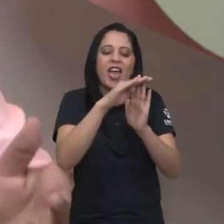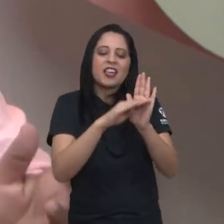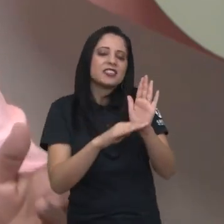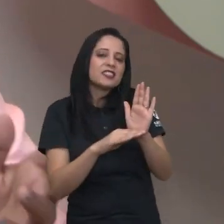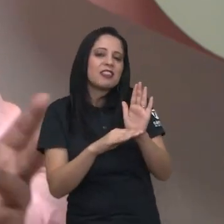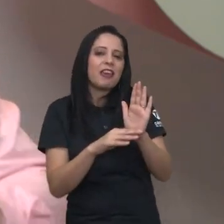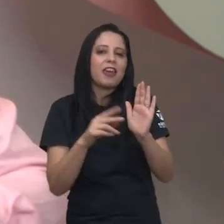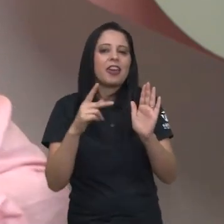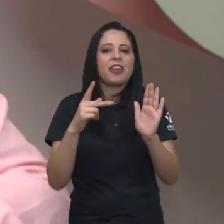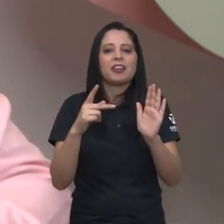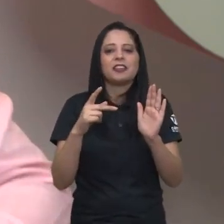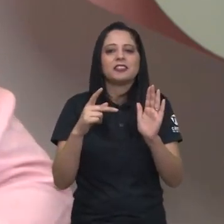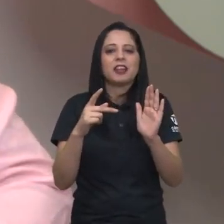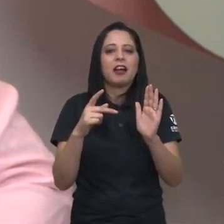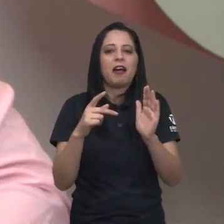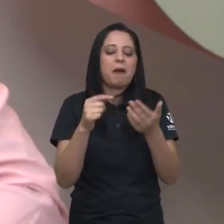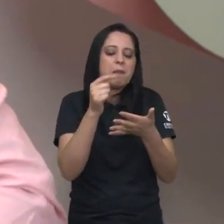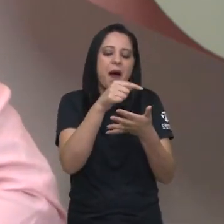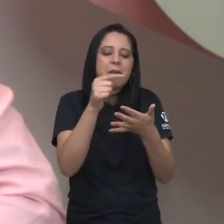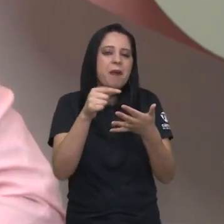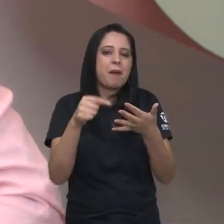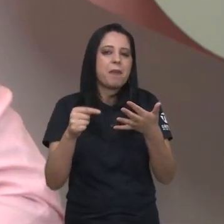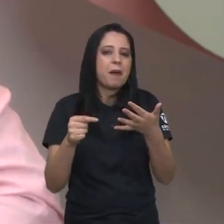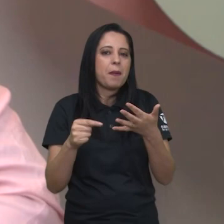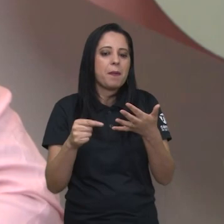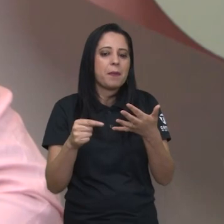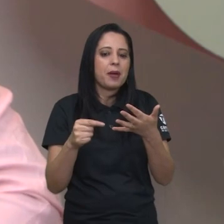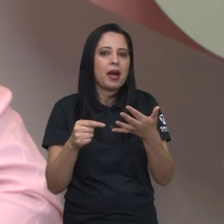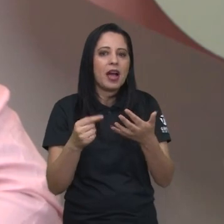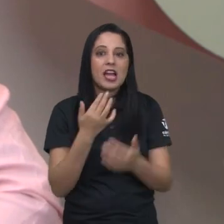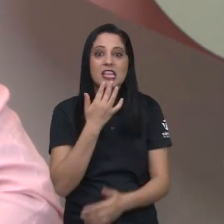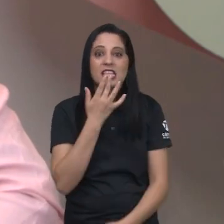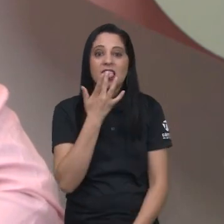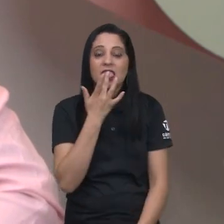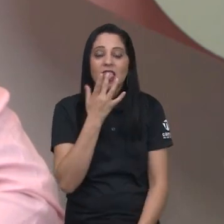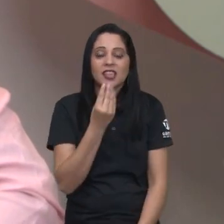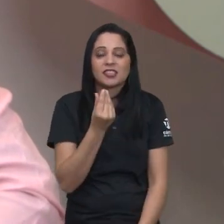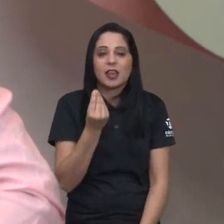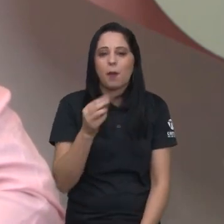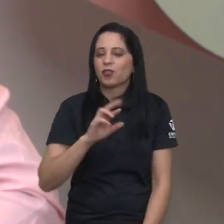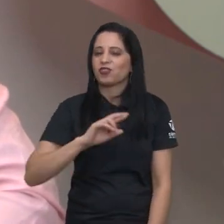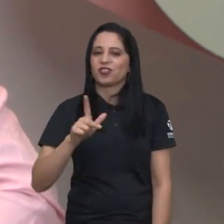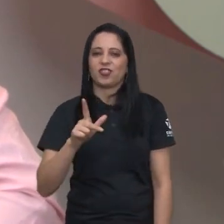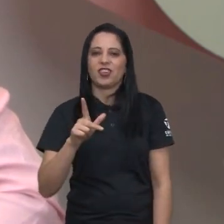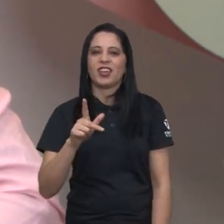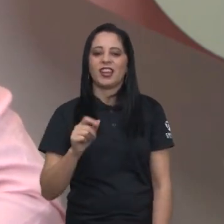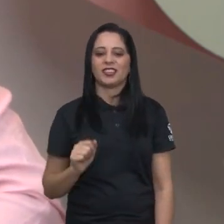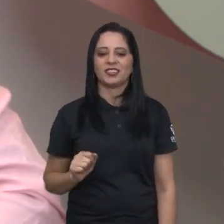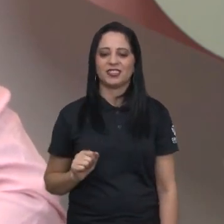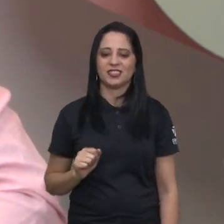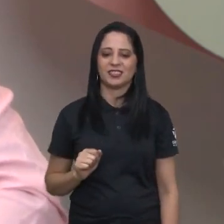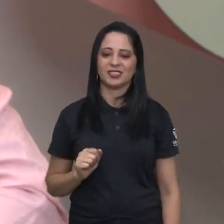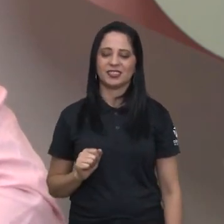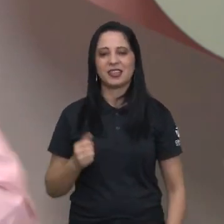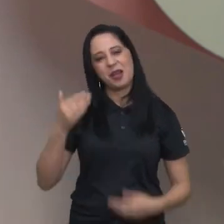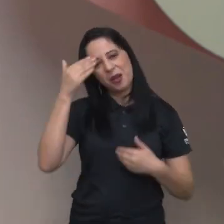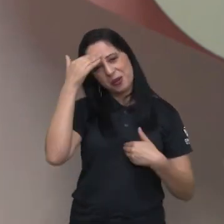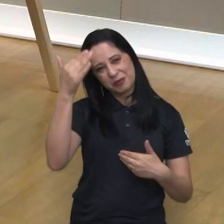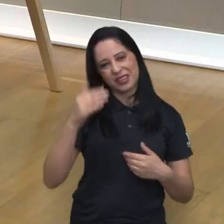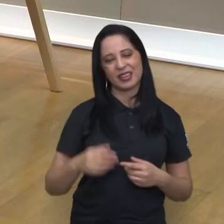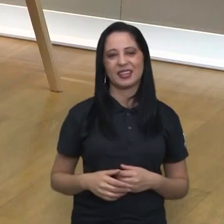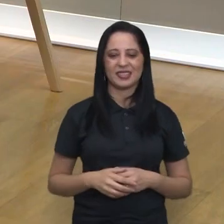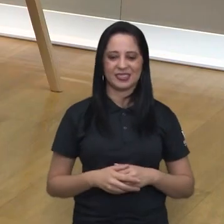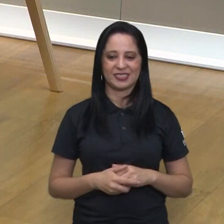com peixinho, taioba e incluir na sua alimentação sabores diferentes com um grande valor nutricional.